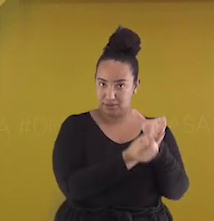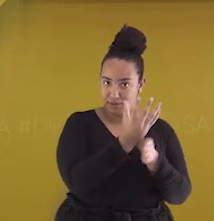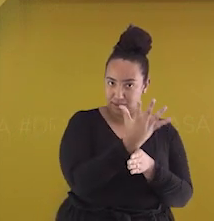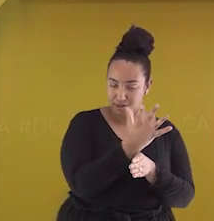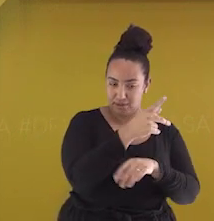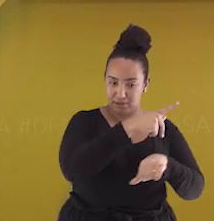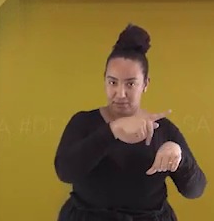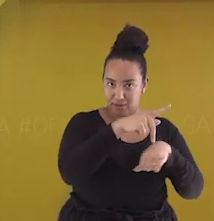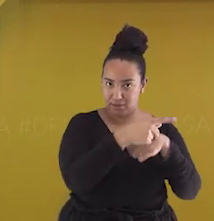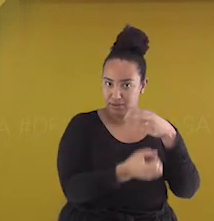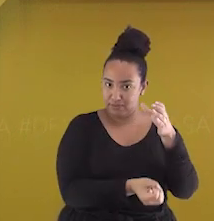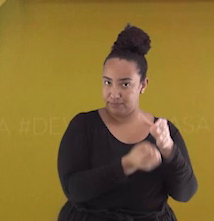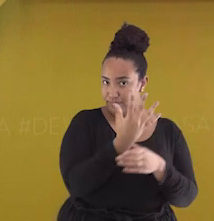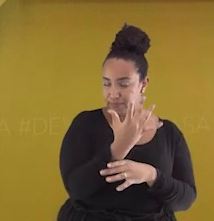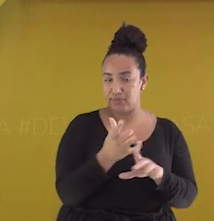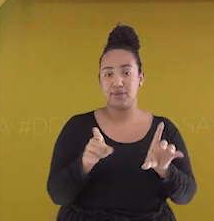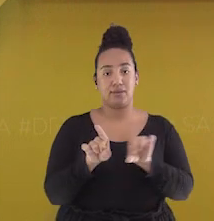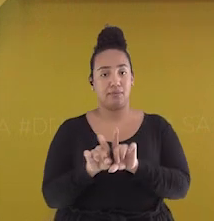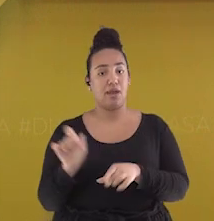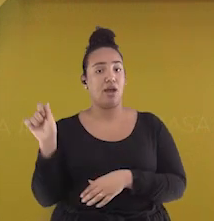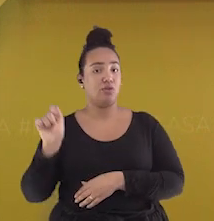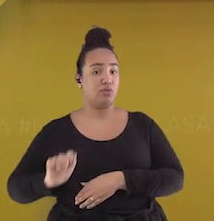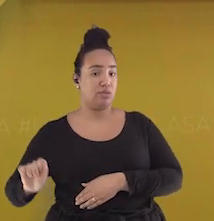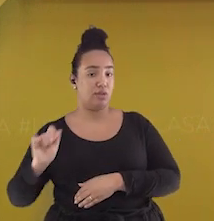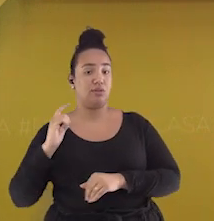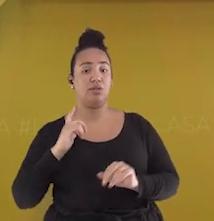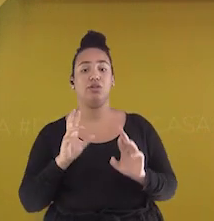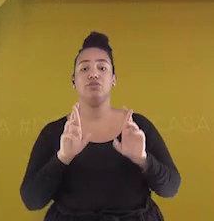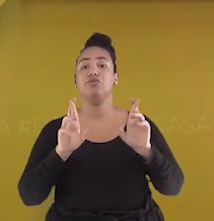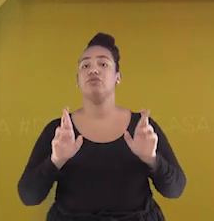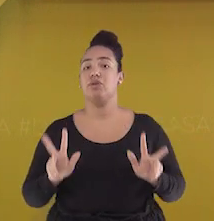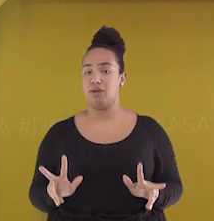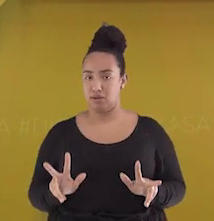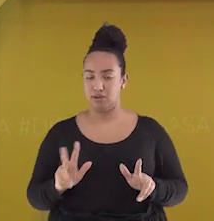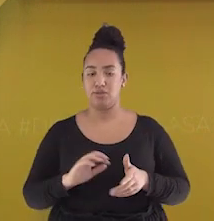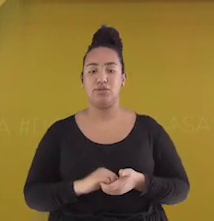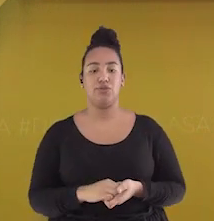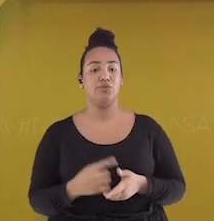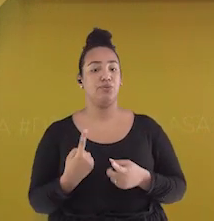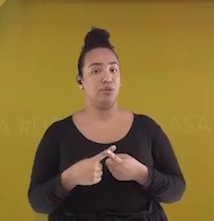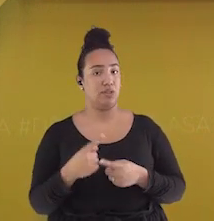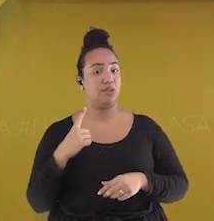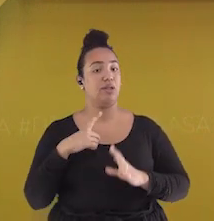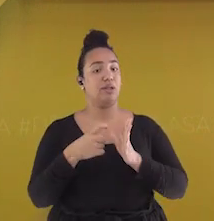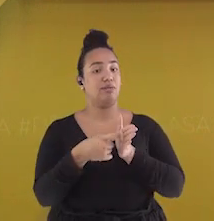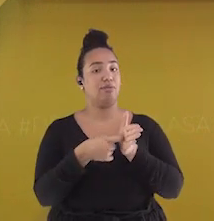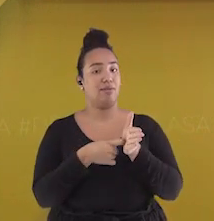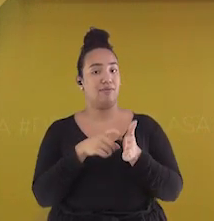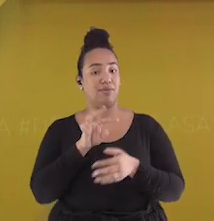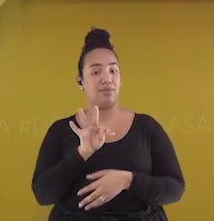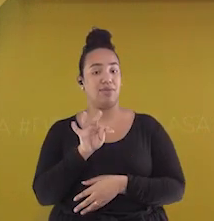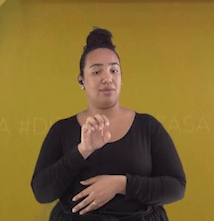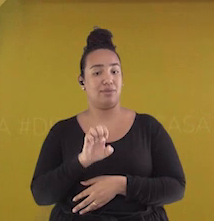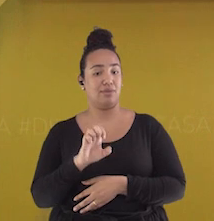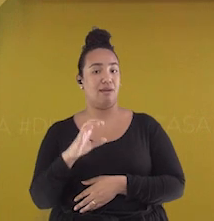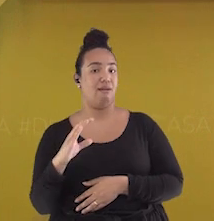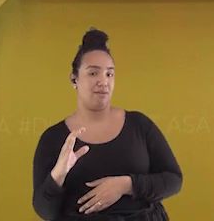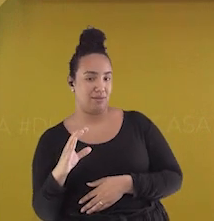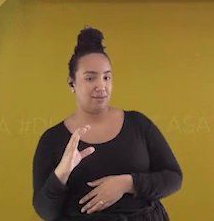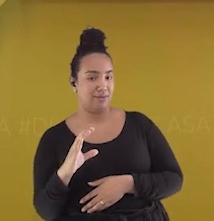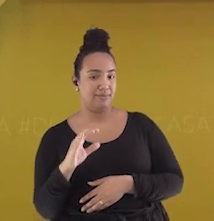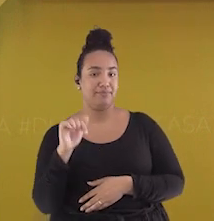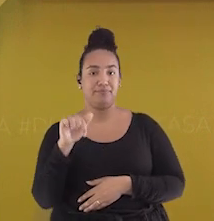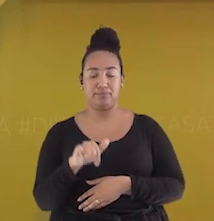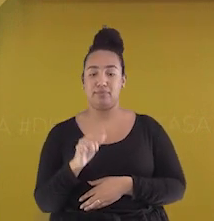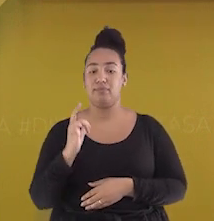ao Mercosul está na adesão da Tarifa Externa Comum, a TEC, que consiste em